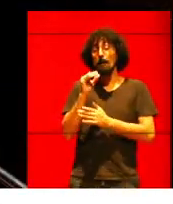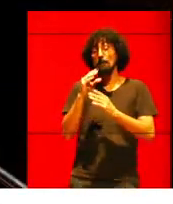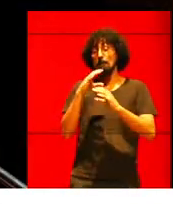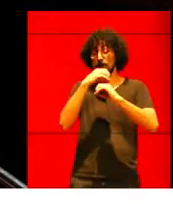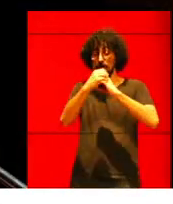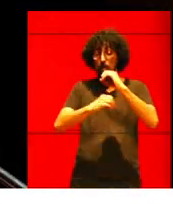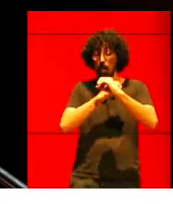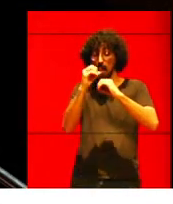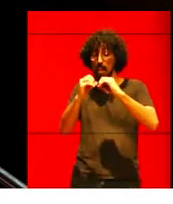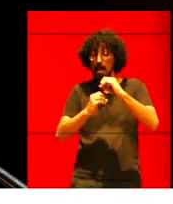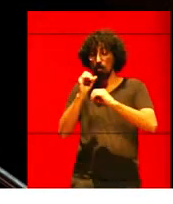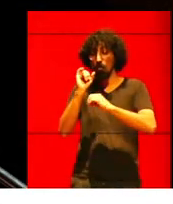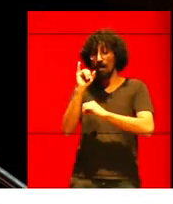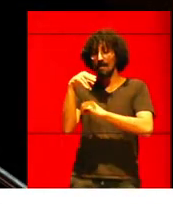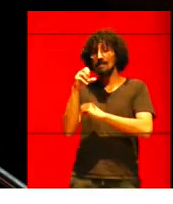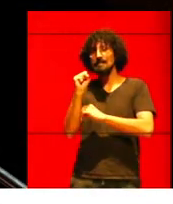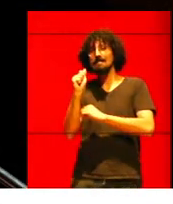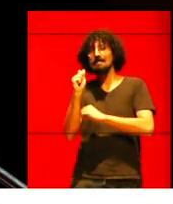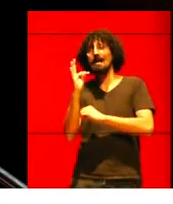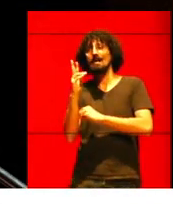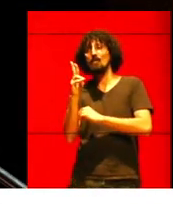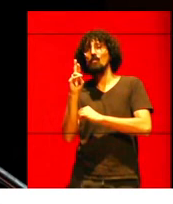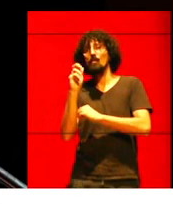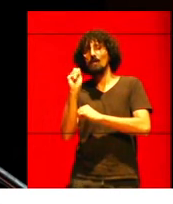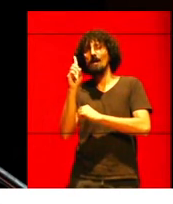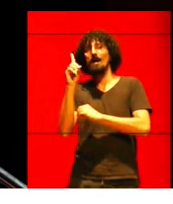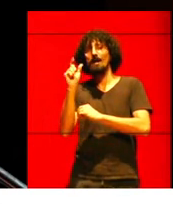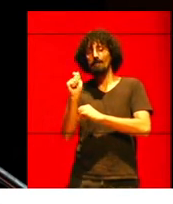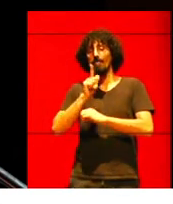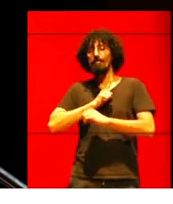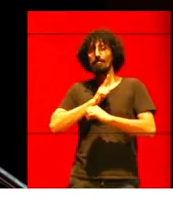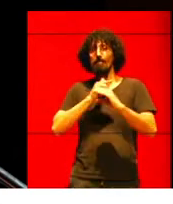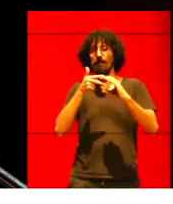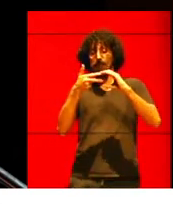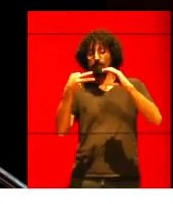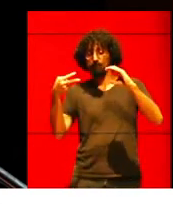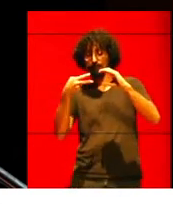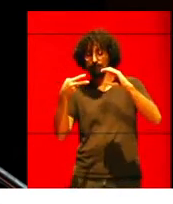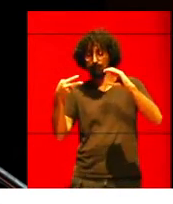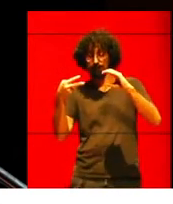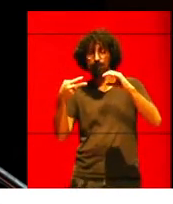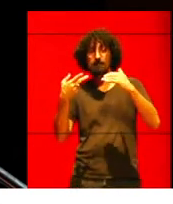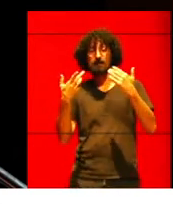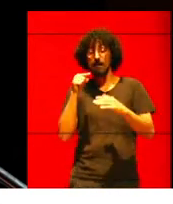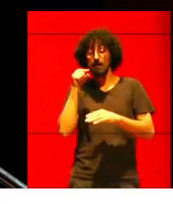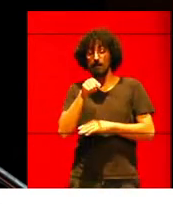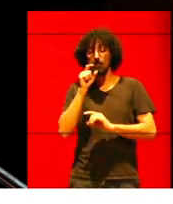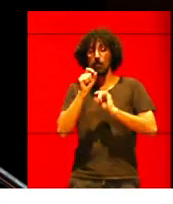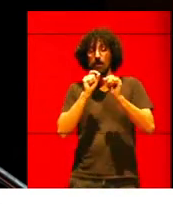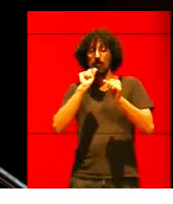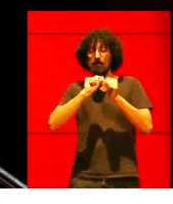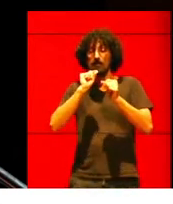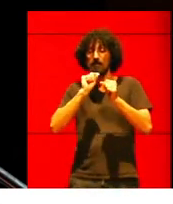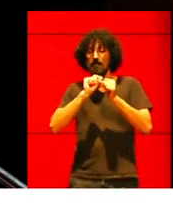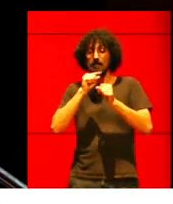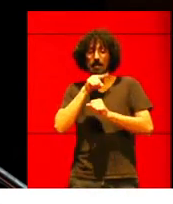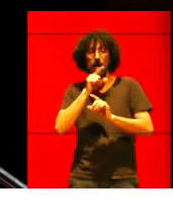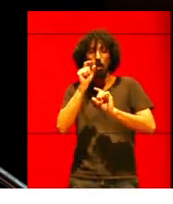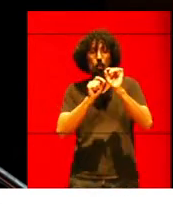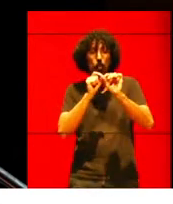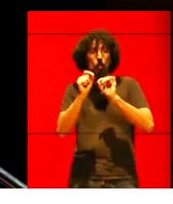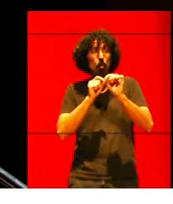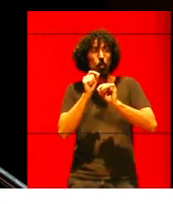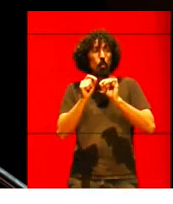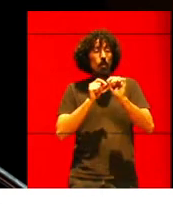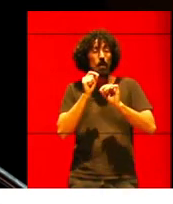insaturadas, apresentam uma dupla ligação. E isso, quimicamente, faz com que a molécula tenha a formação de